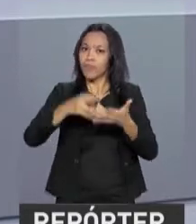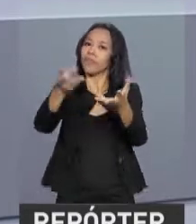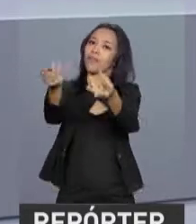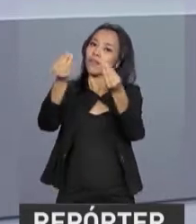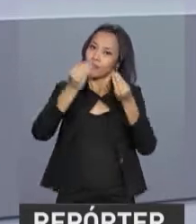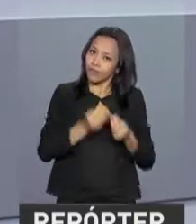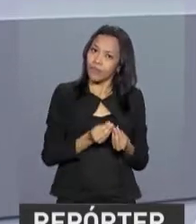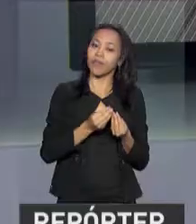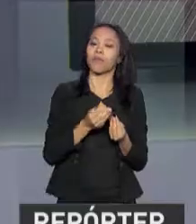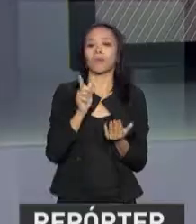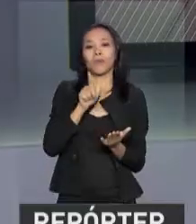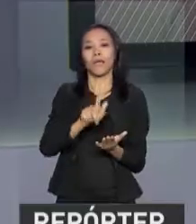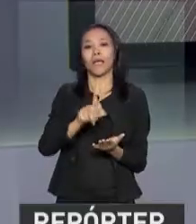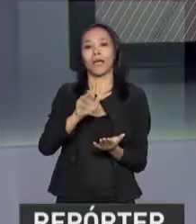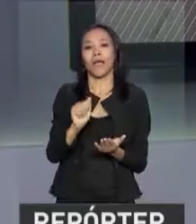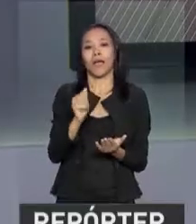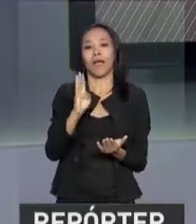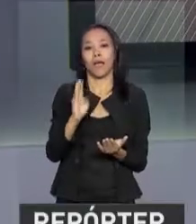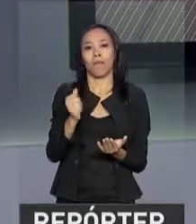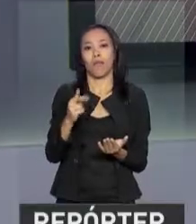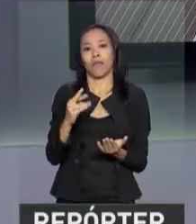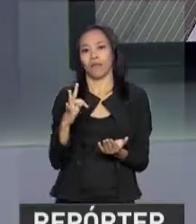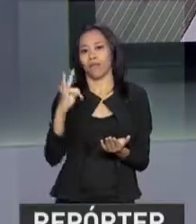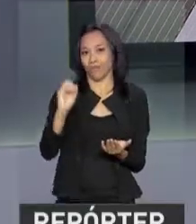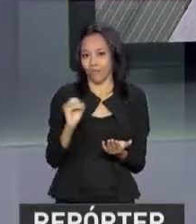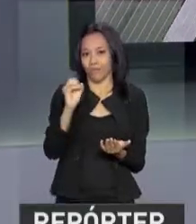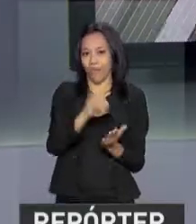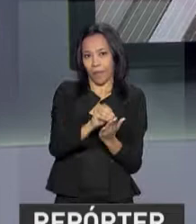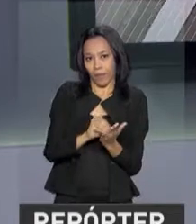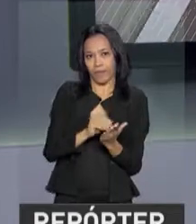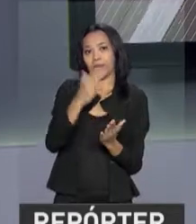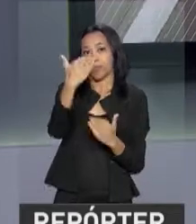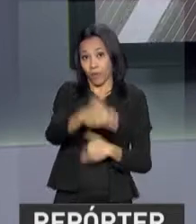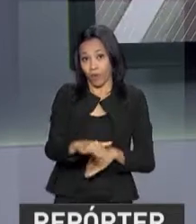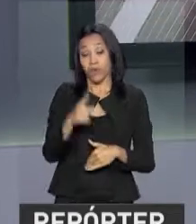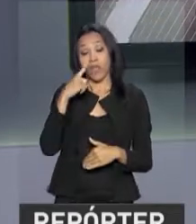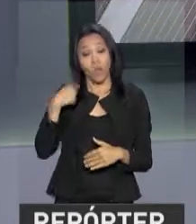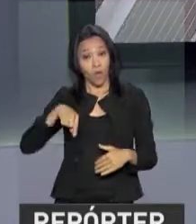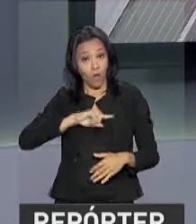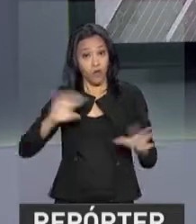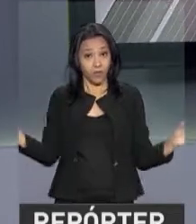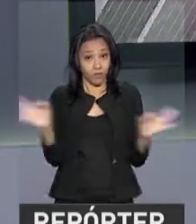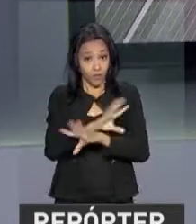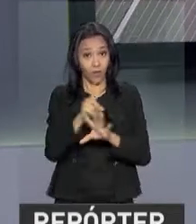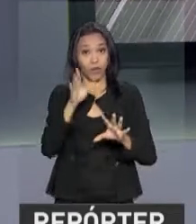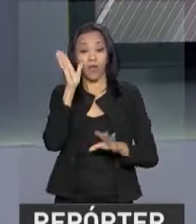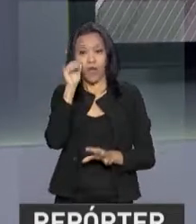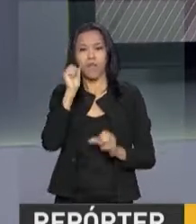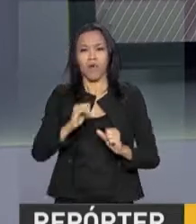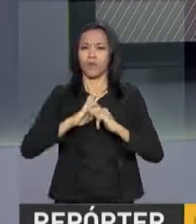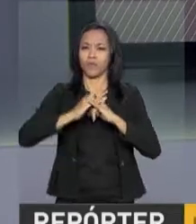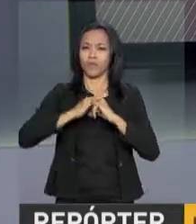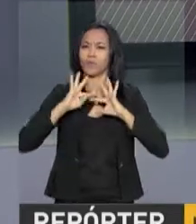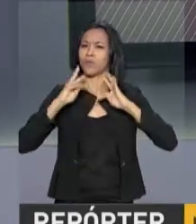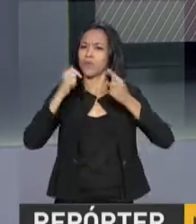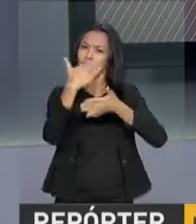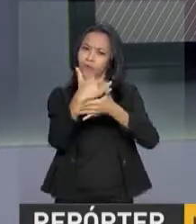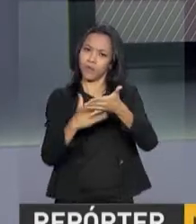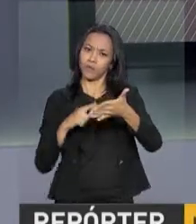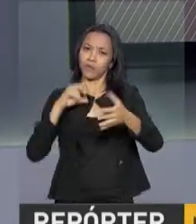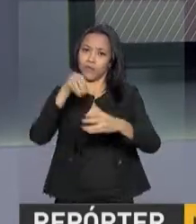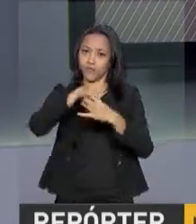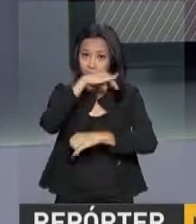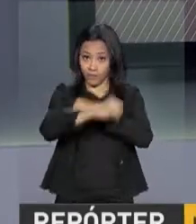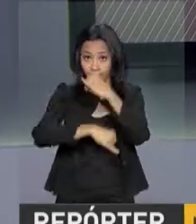das provas nós ficamos por aqui você pode rever as reportagens no youtube e toda nossa programação também está na página